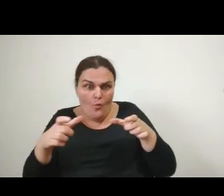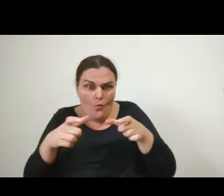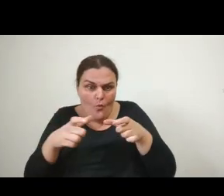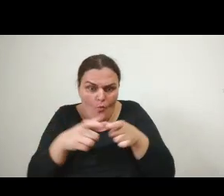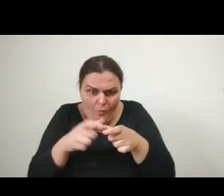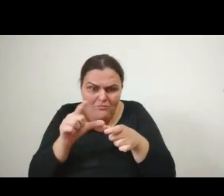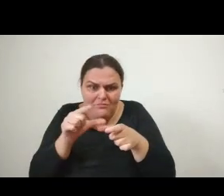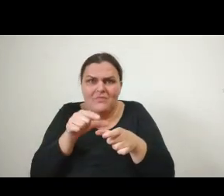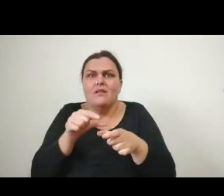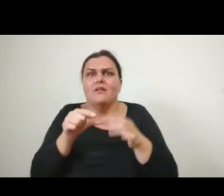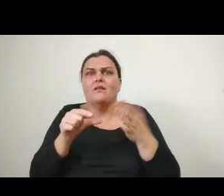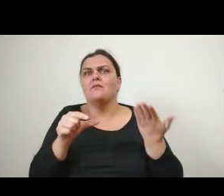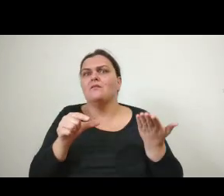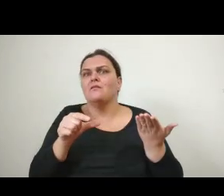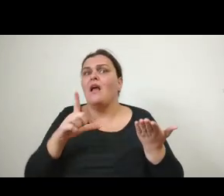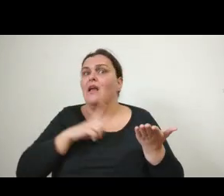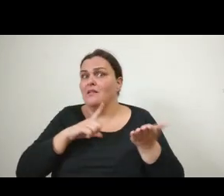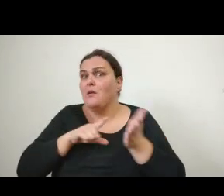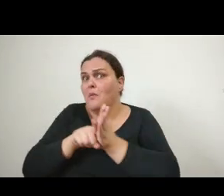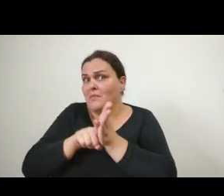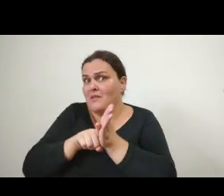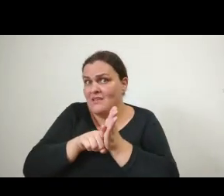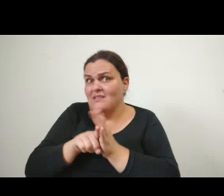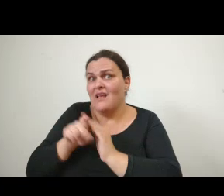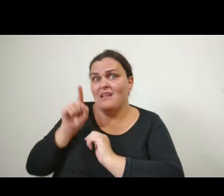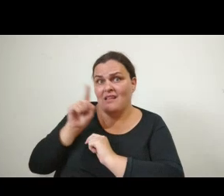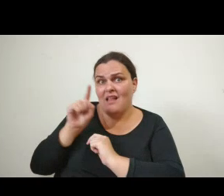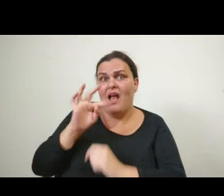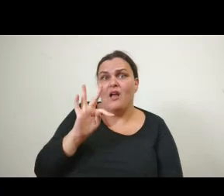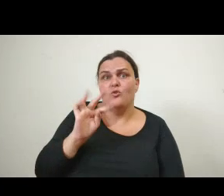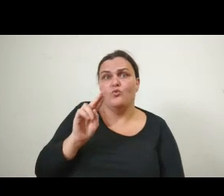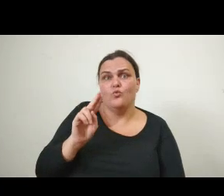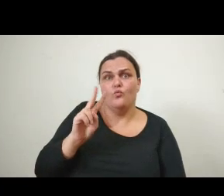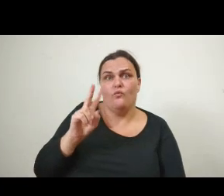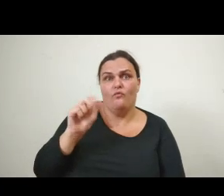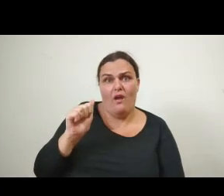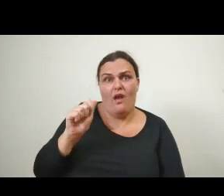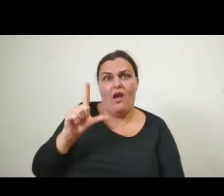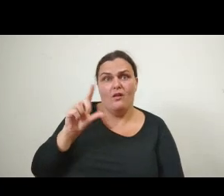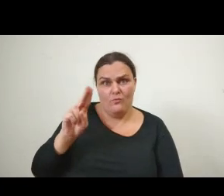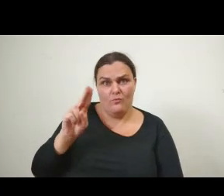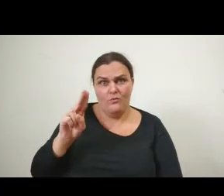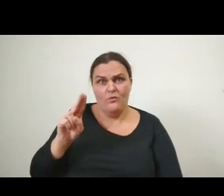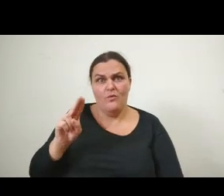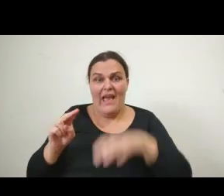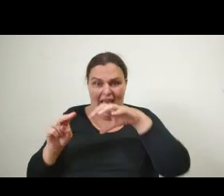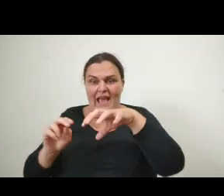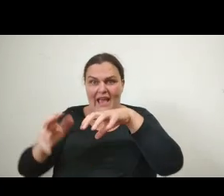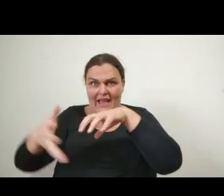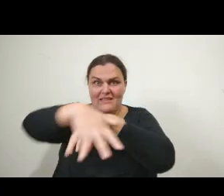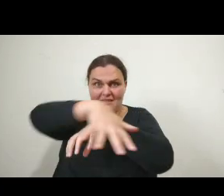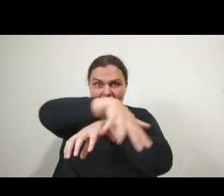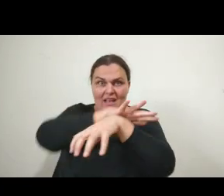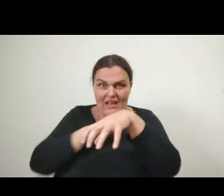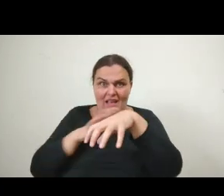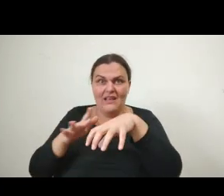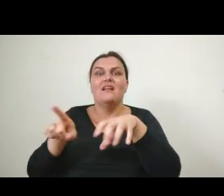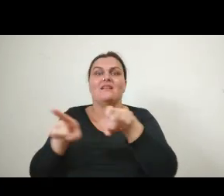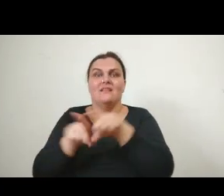metade da maior ilha, inclusive, né, do arquipélago, pode ser inundada pelas águas da maré.